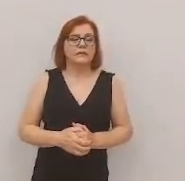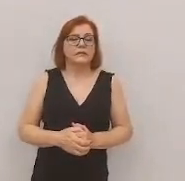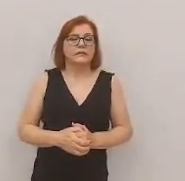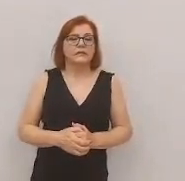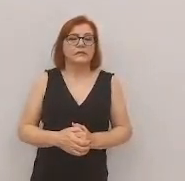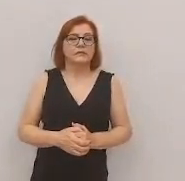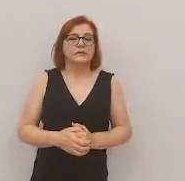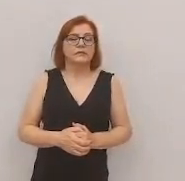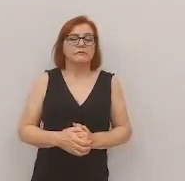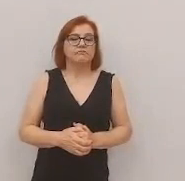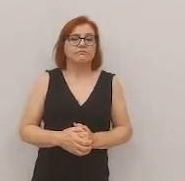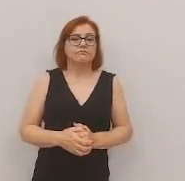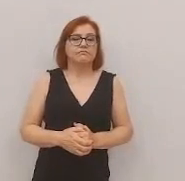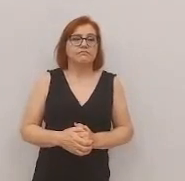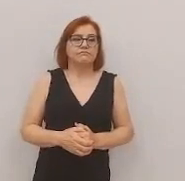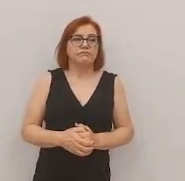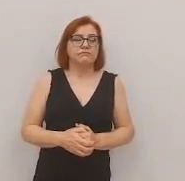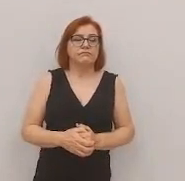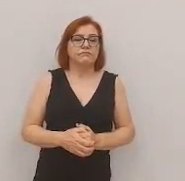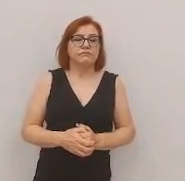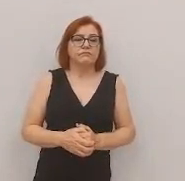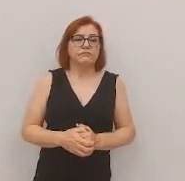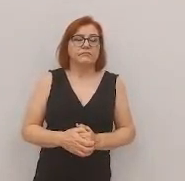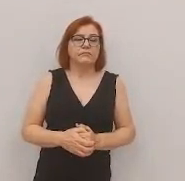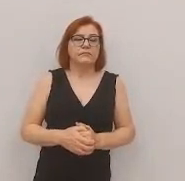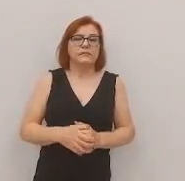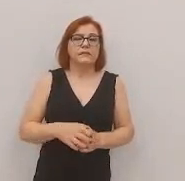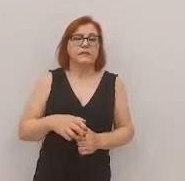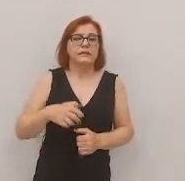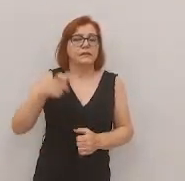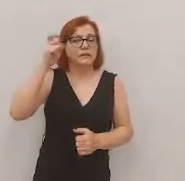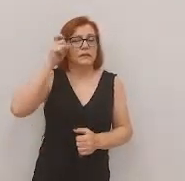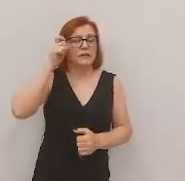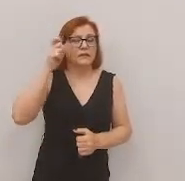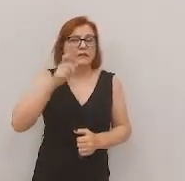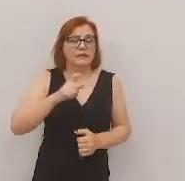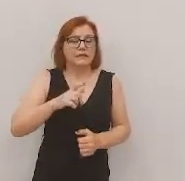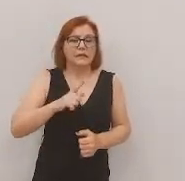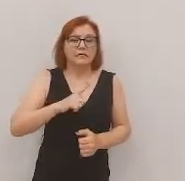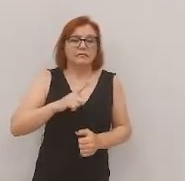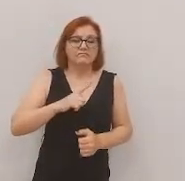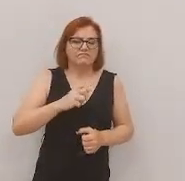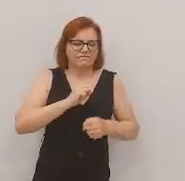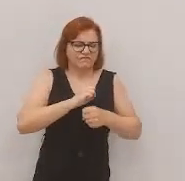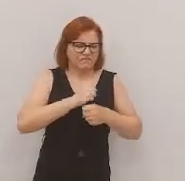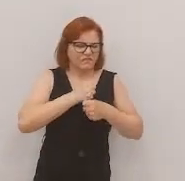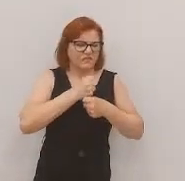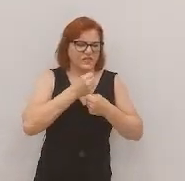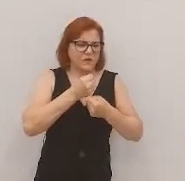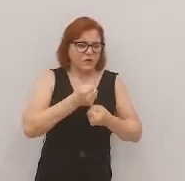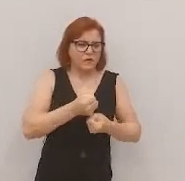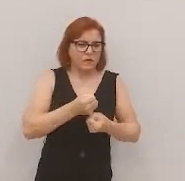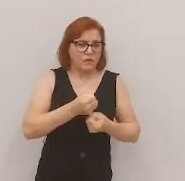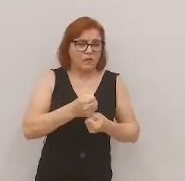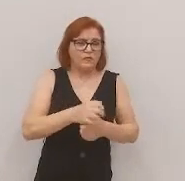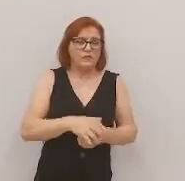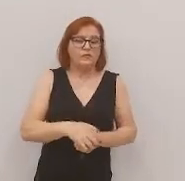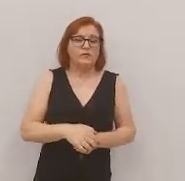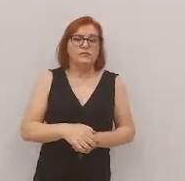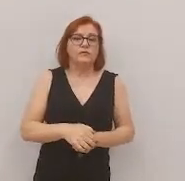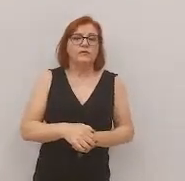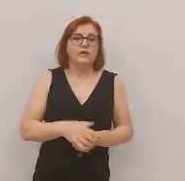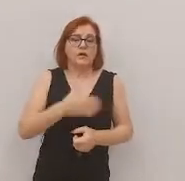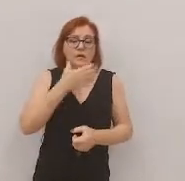dizer, cheia de ódio. Ó Senhor Jesus. E isso Deus